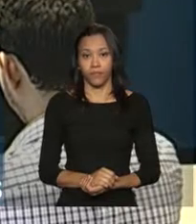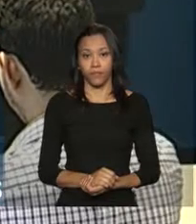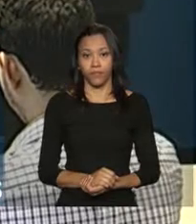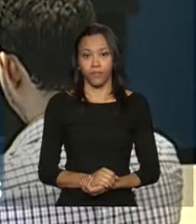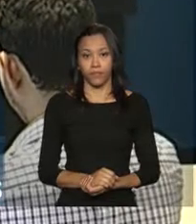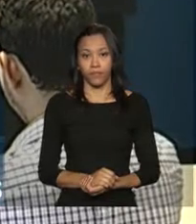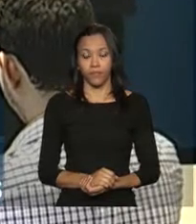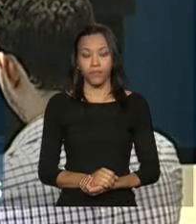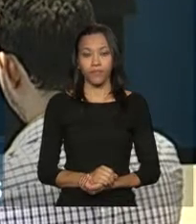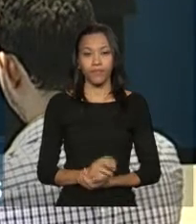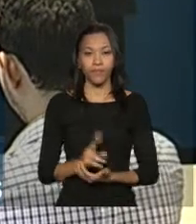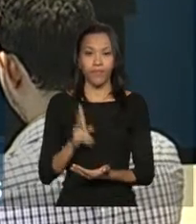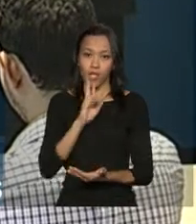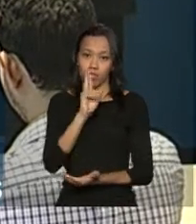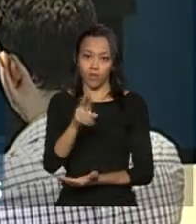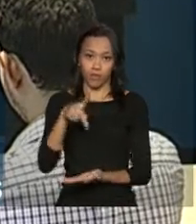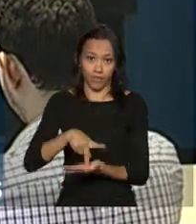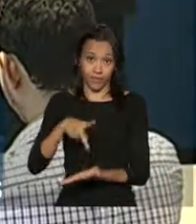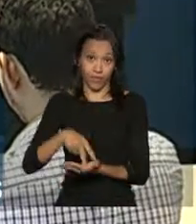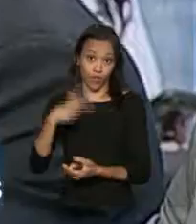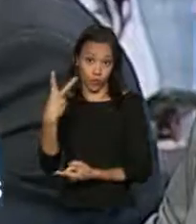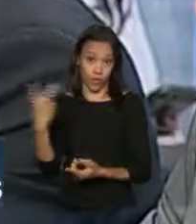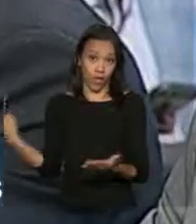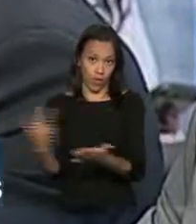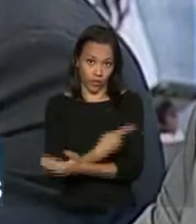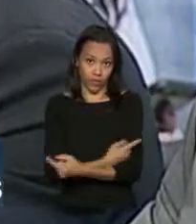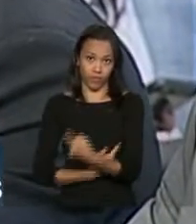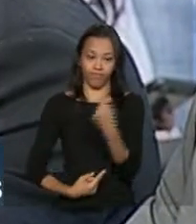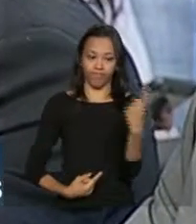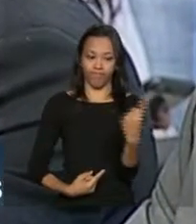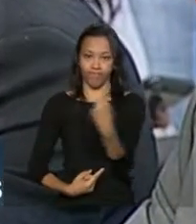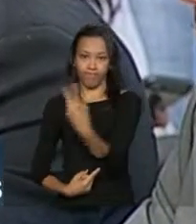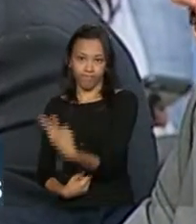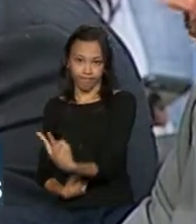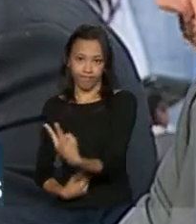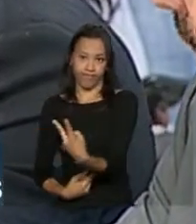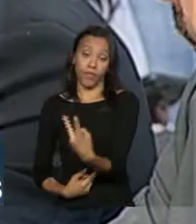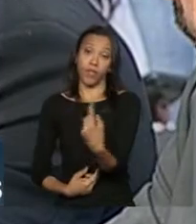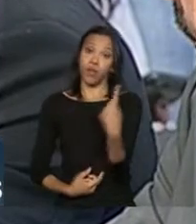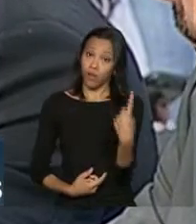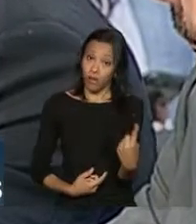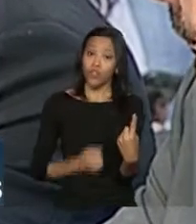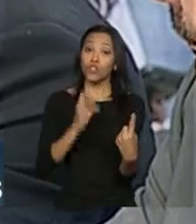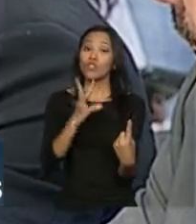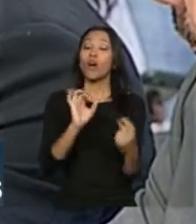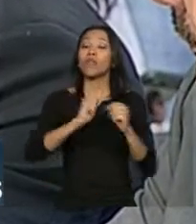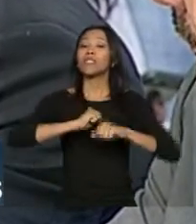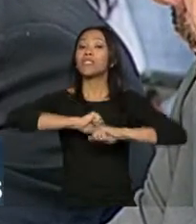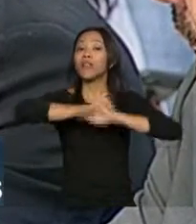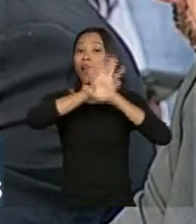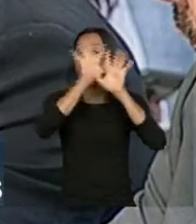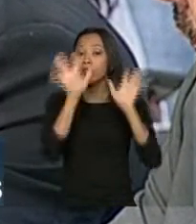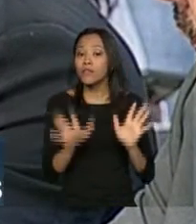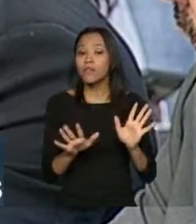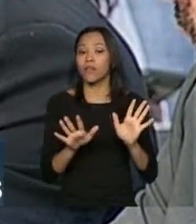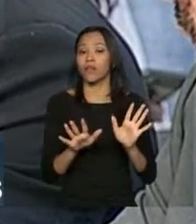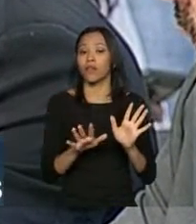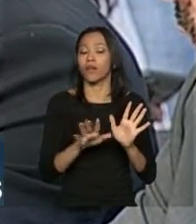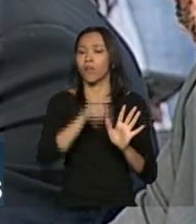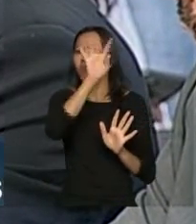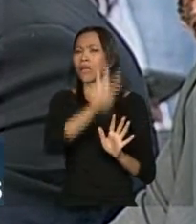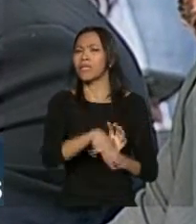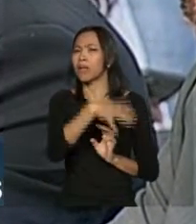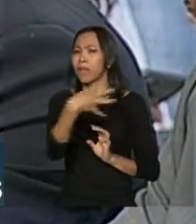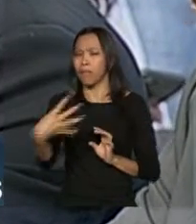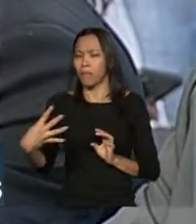Na verdade, são duas. A primeira é só um esclarecimento no comparativo das duas tabelas, a 8